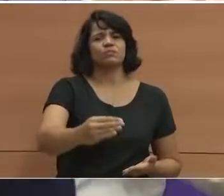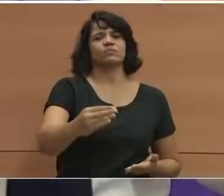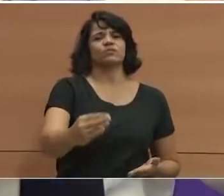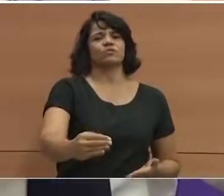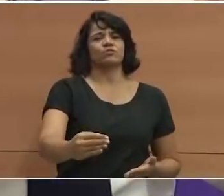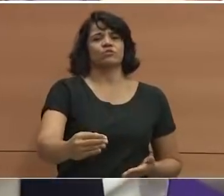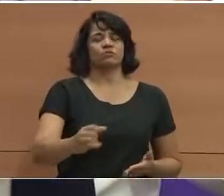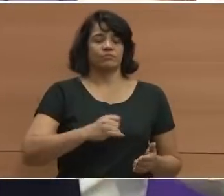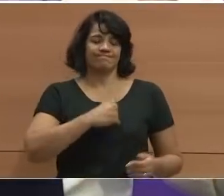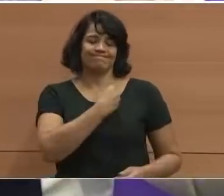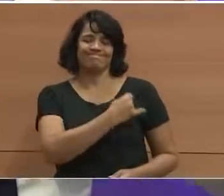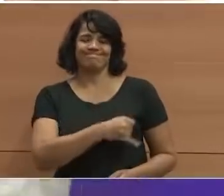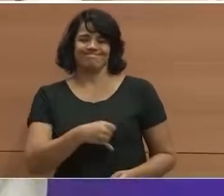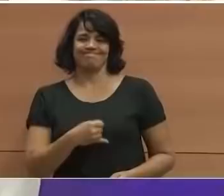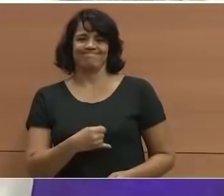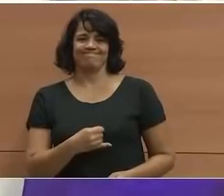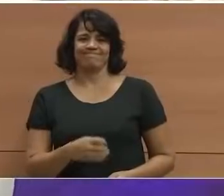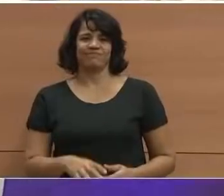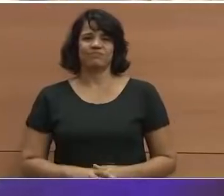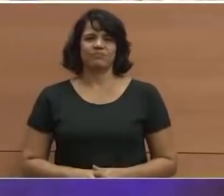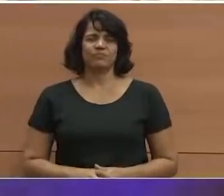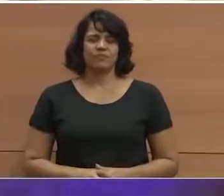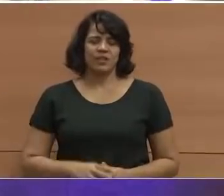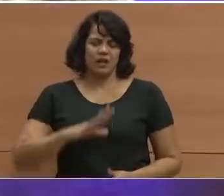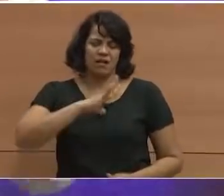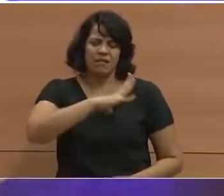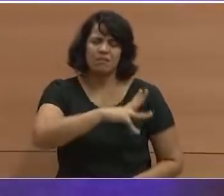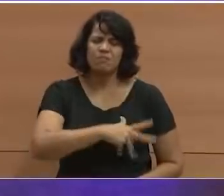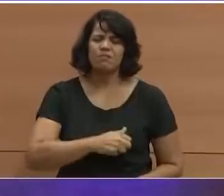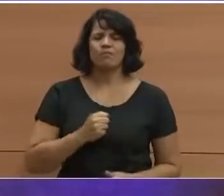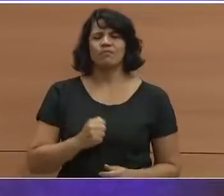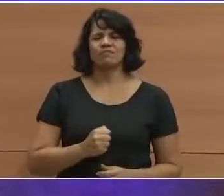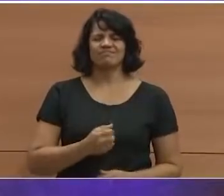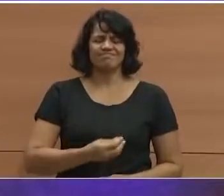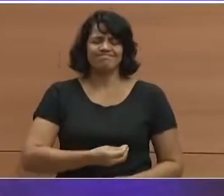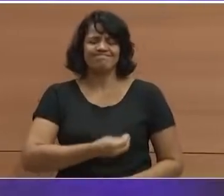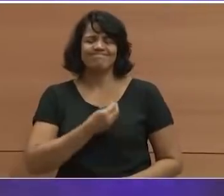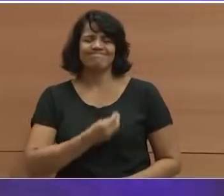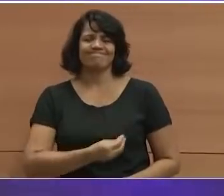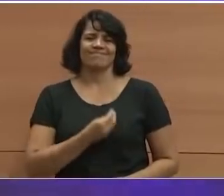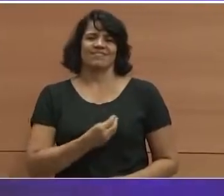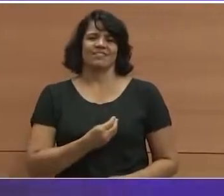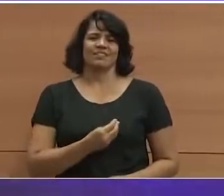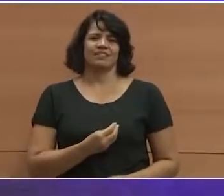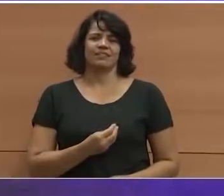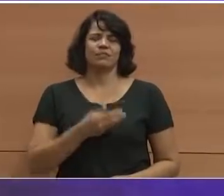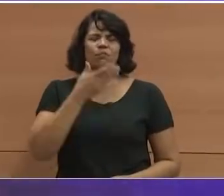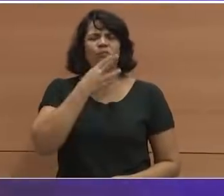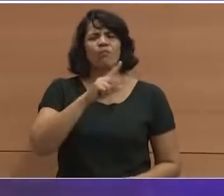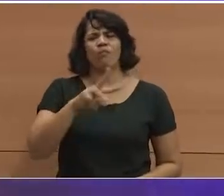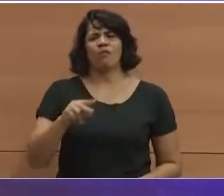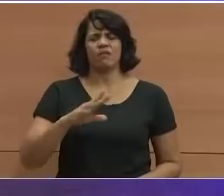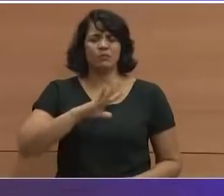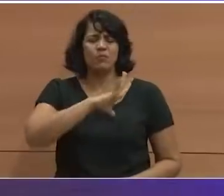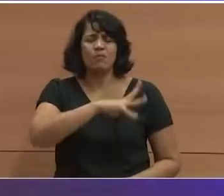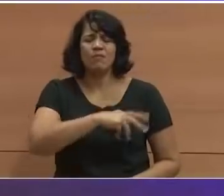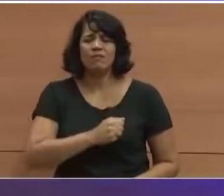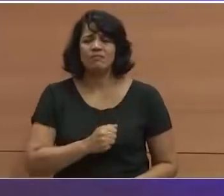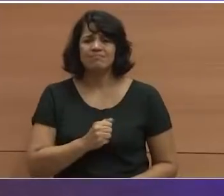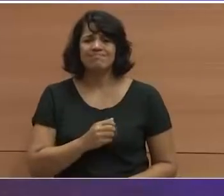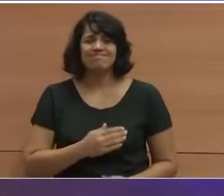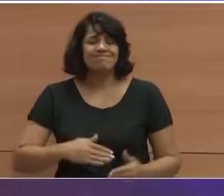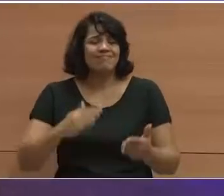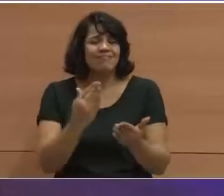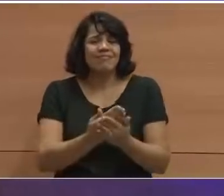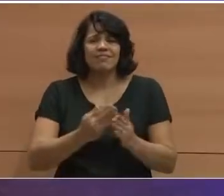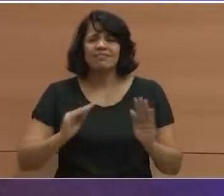vida. Amor. Irmãos, o amor é o que vai terminar todas as coisas, não